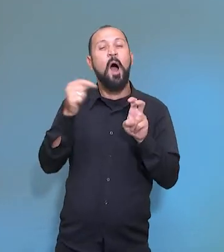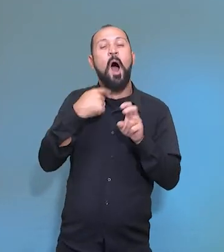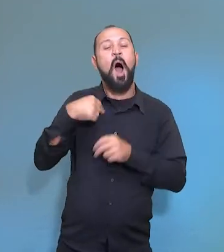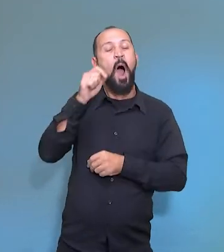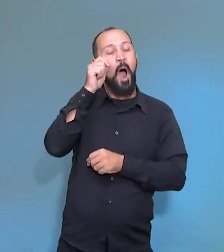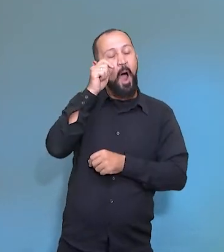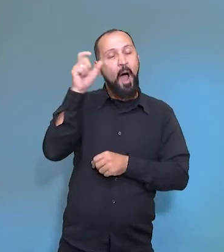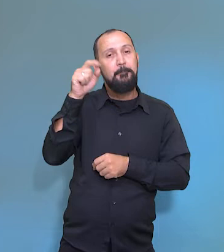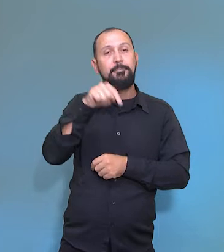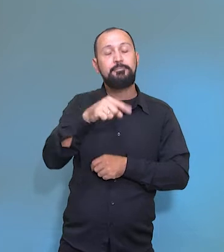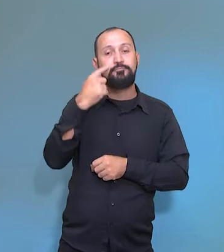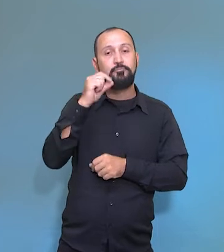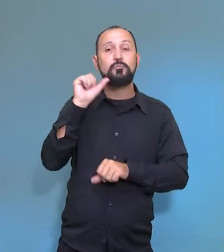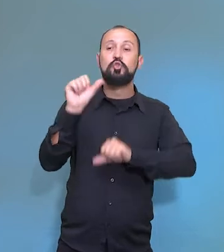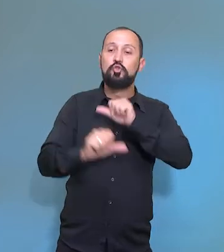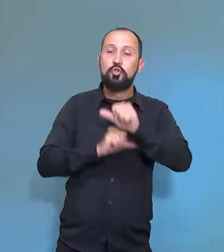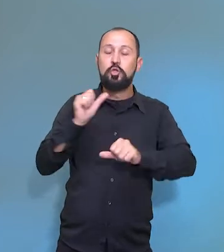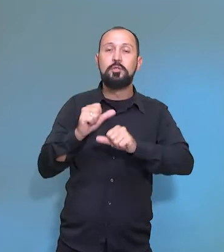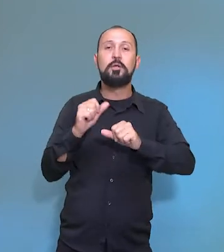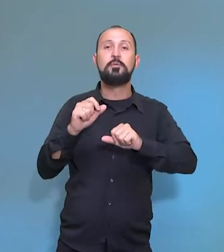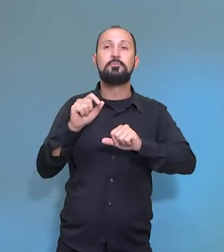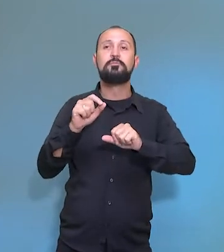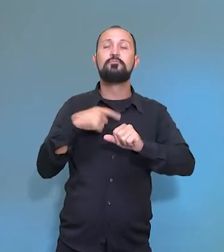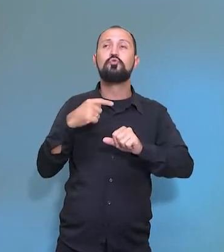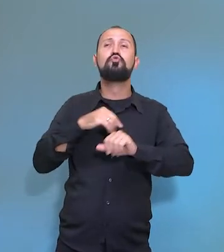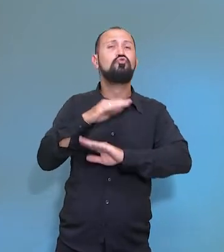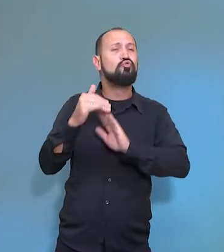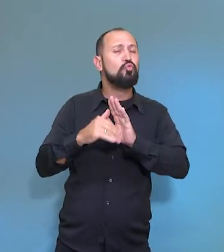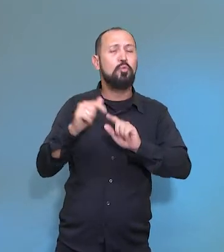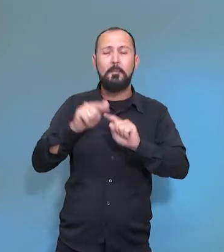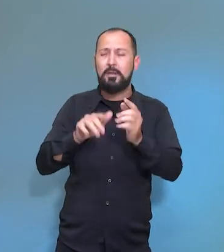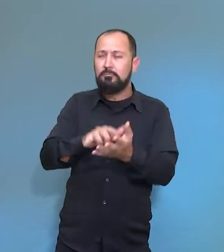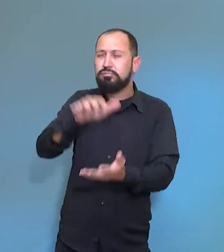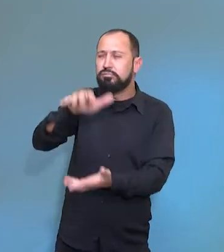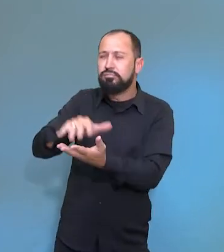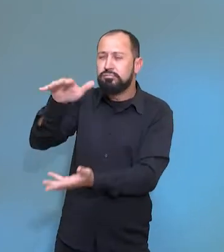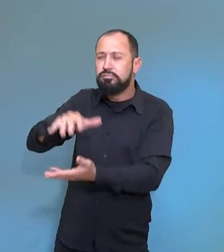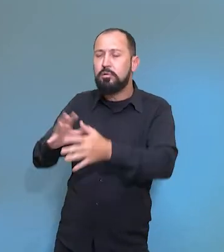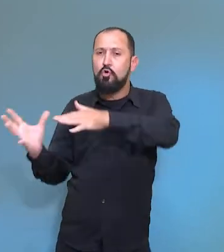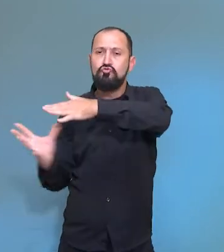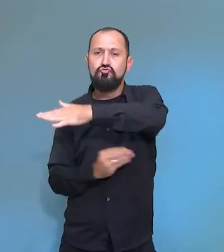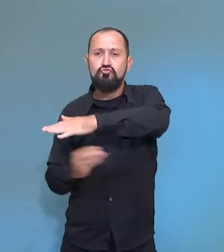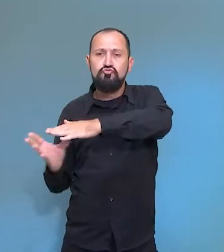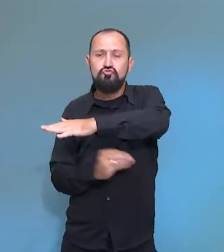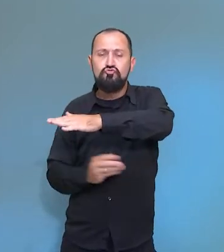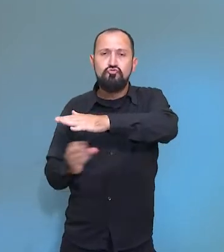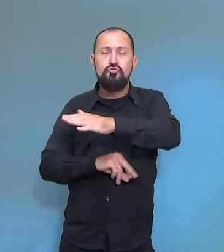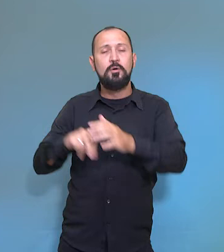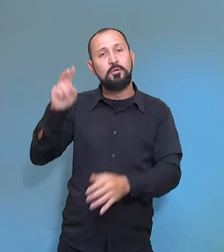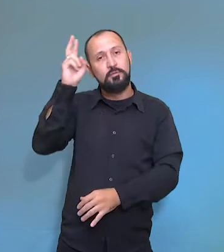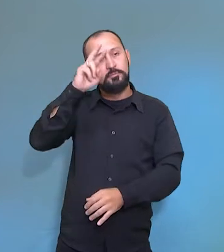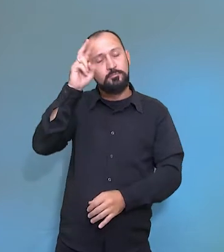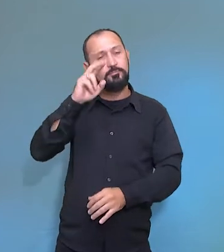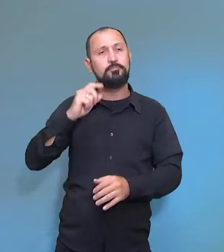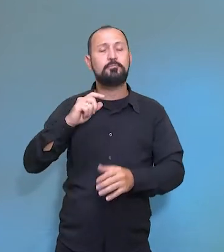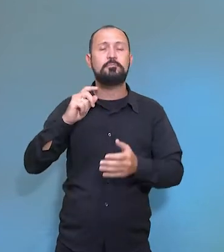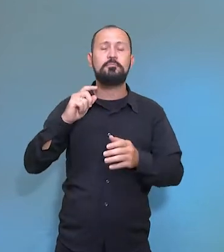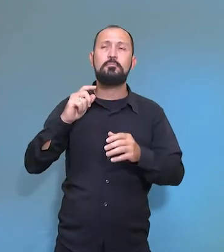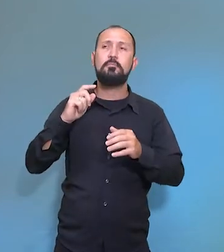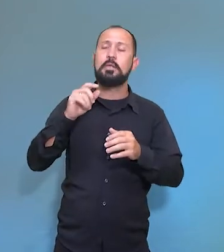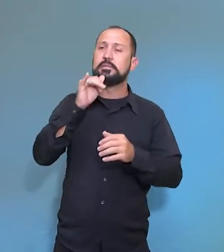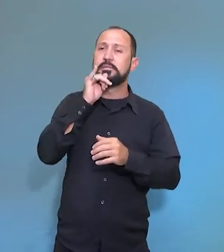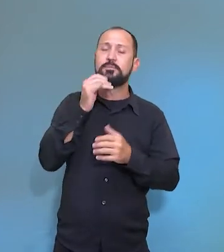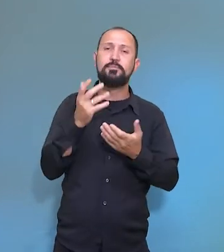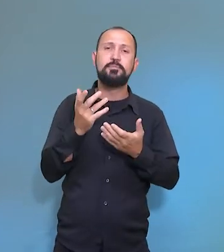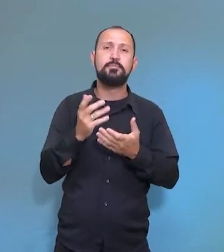A coisa que mais chamava atenção era justamente isso, a digitalização de todo o acervo, né? A gente tem sempre na memória